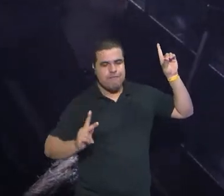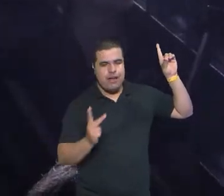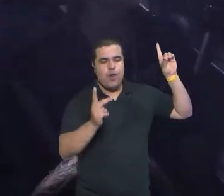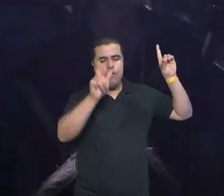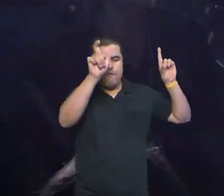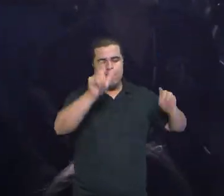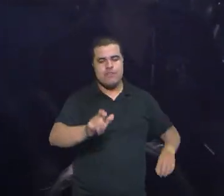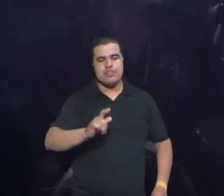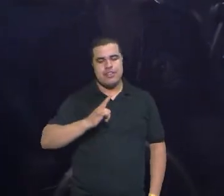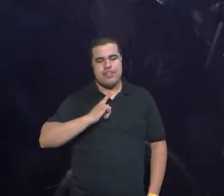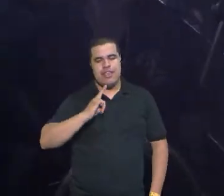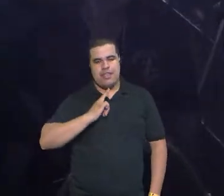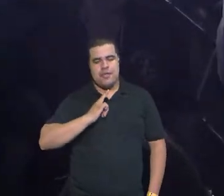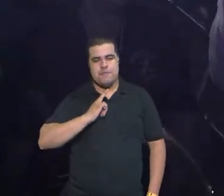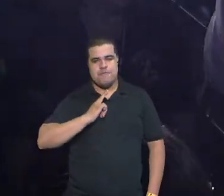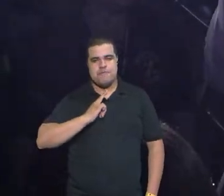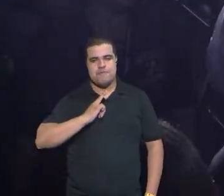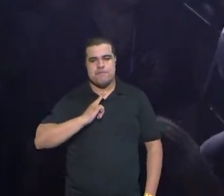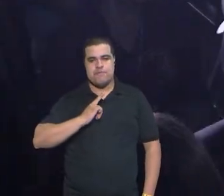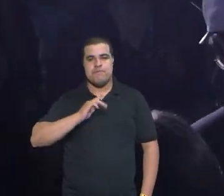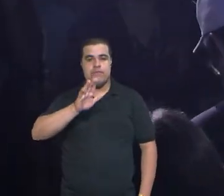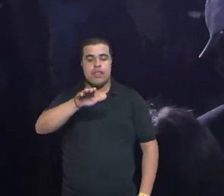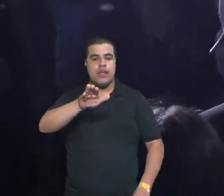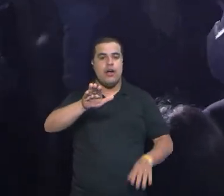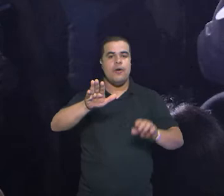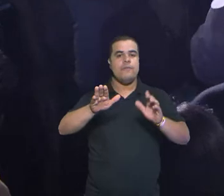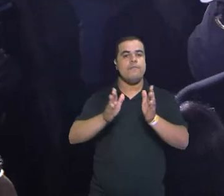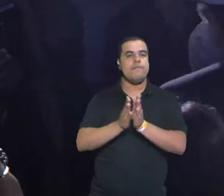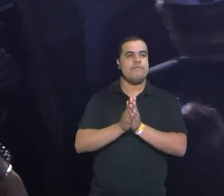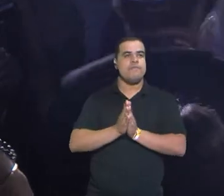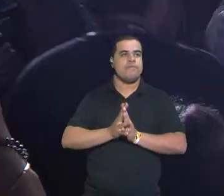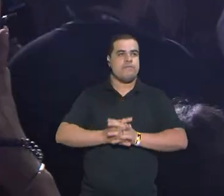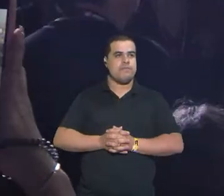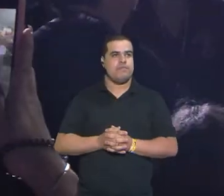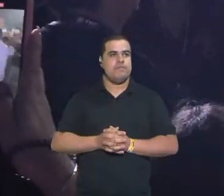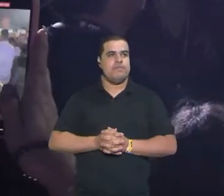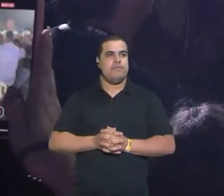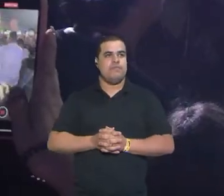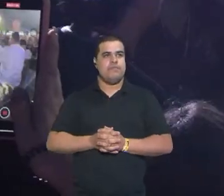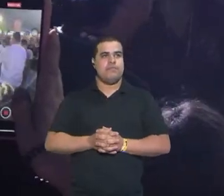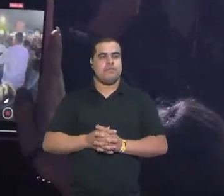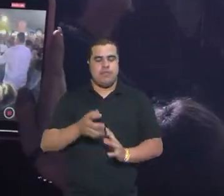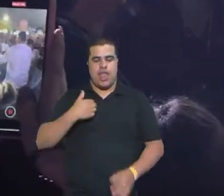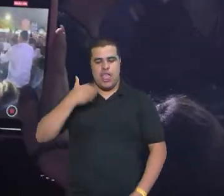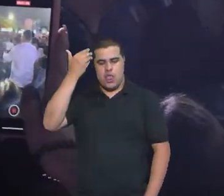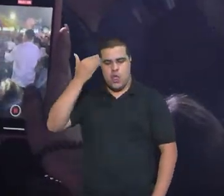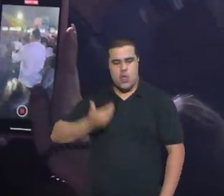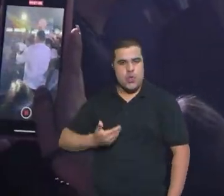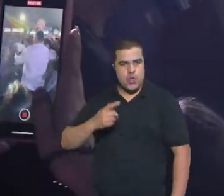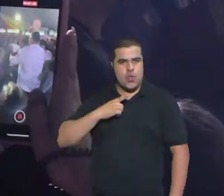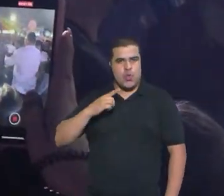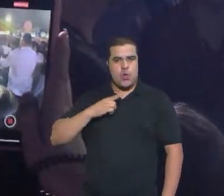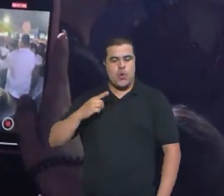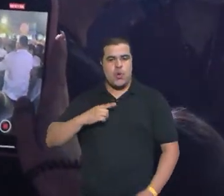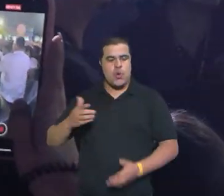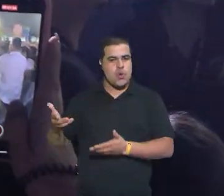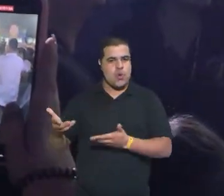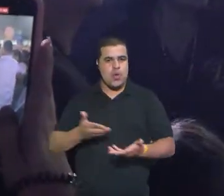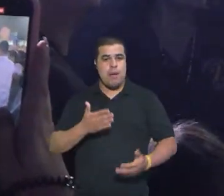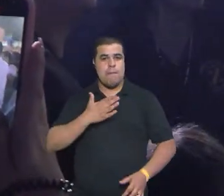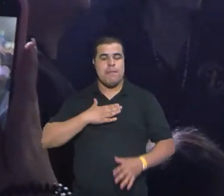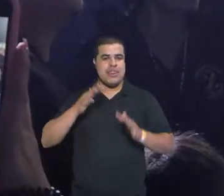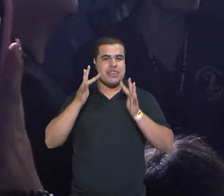amados amados eu tô aqui ó deixa dar o meu